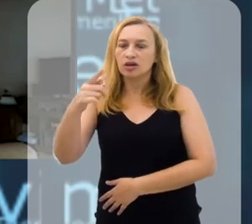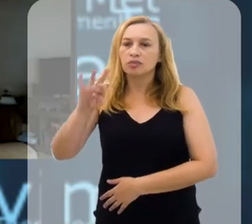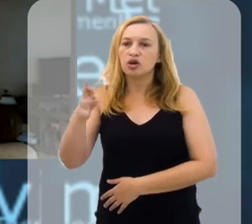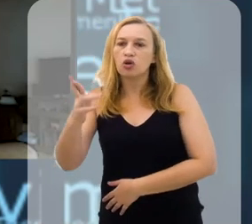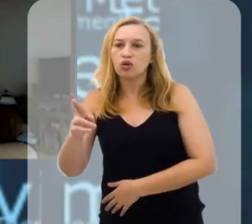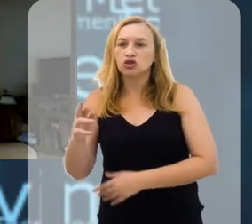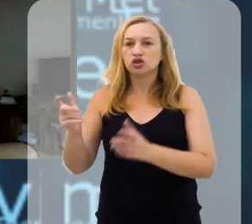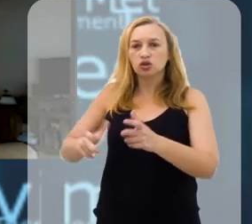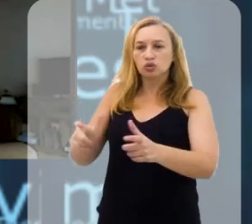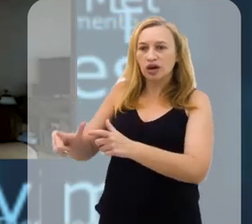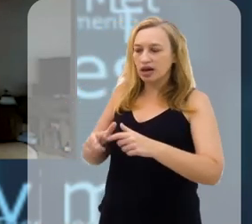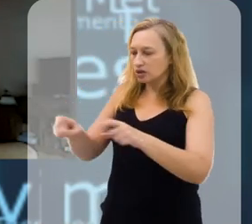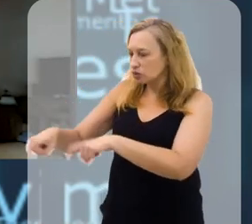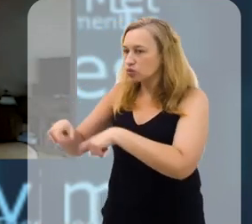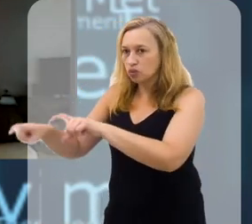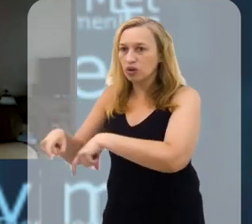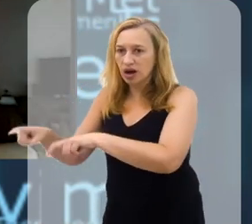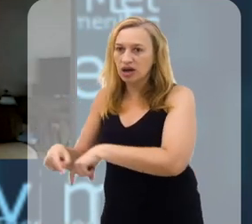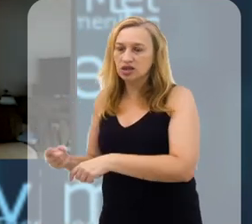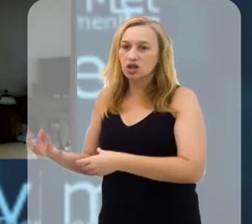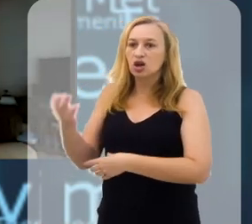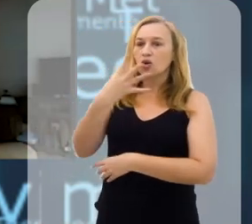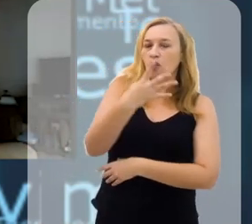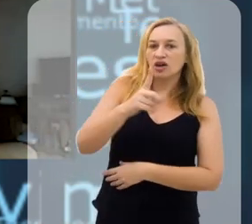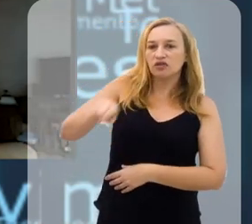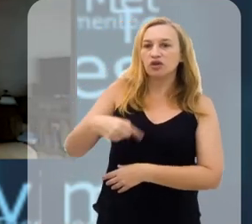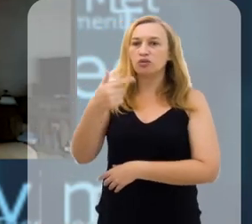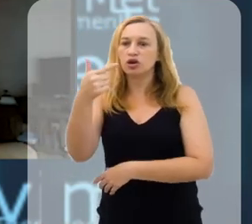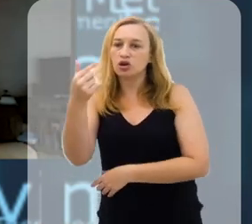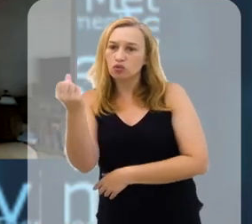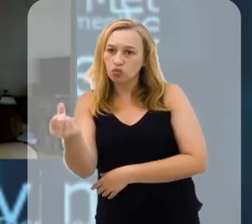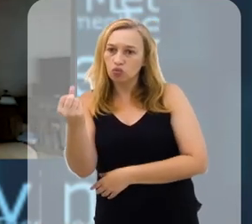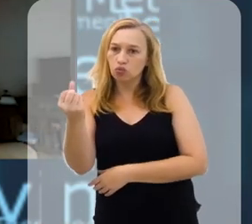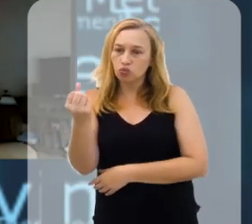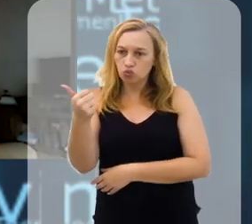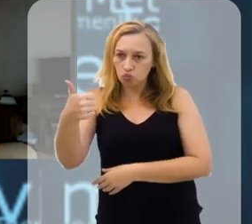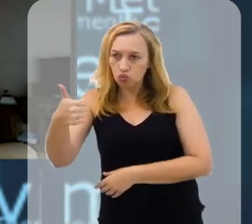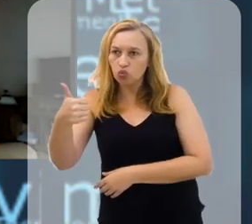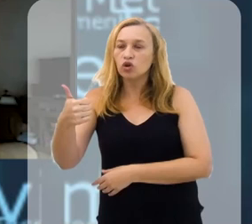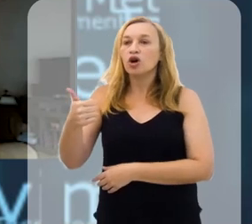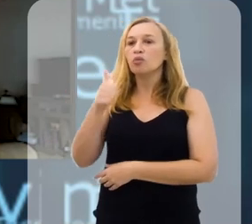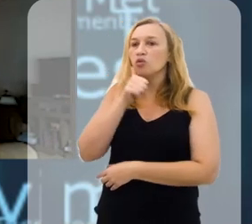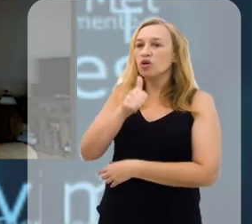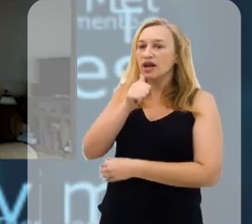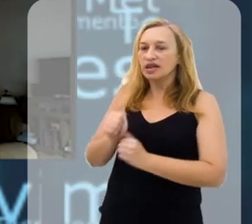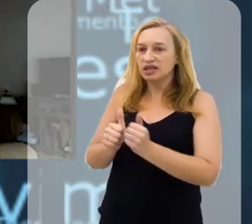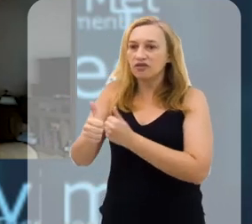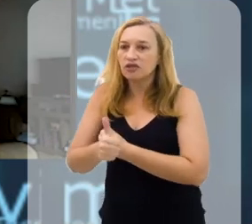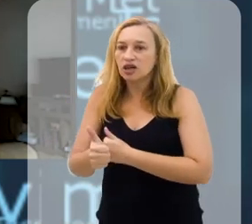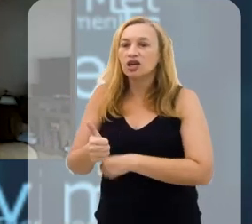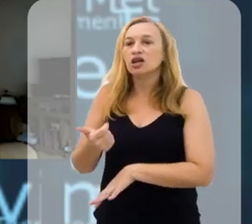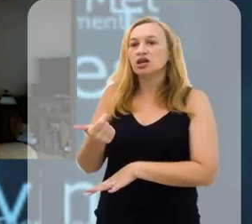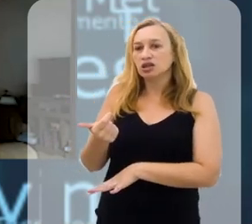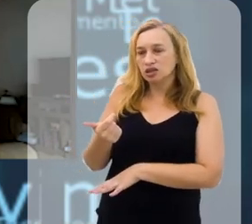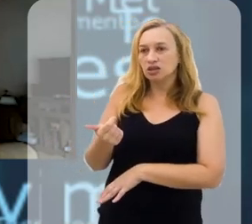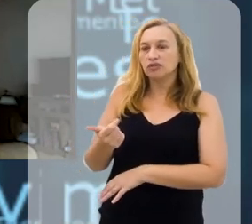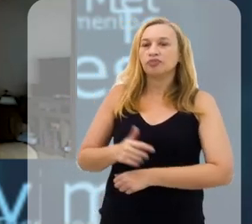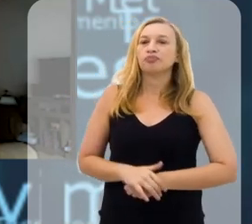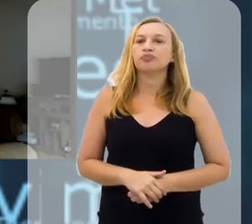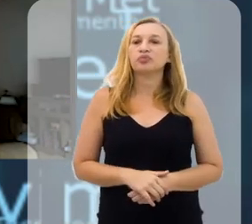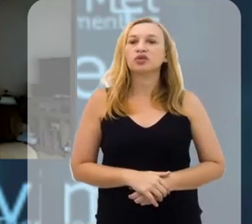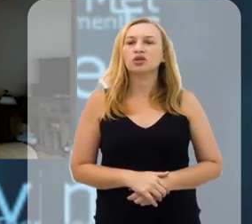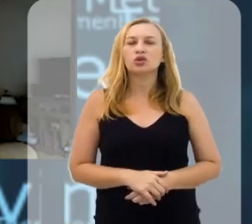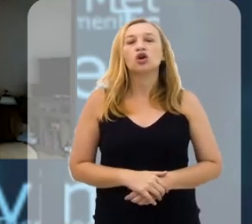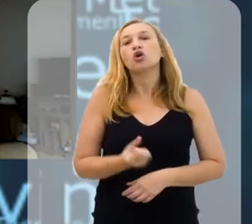de estabelecimentos rurais. 4,1 milhões são dirigidos por homens e 947 mil